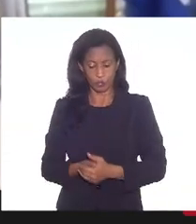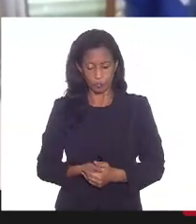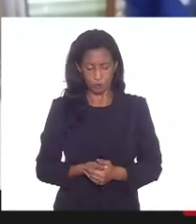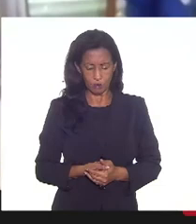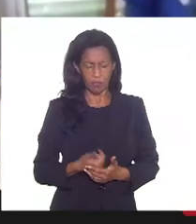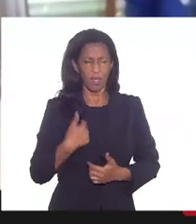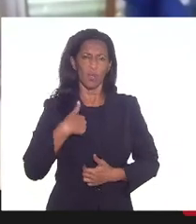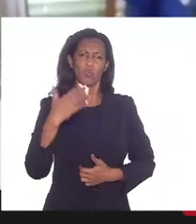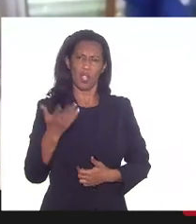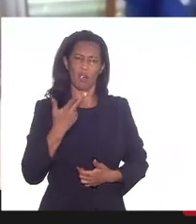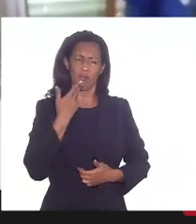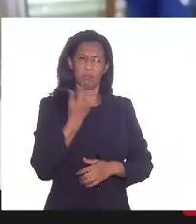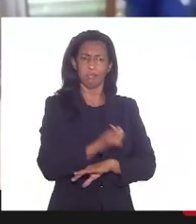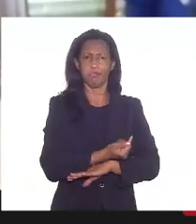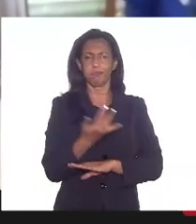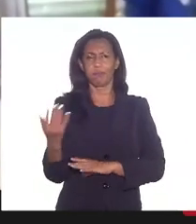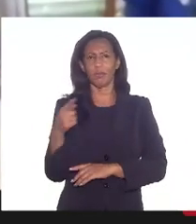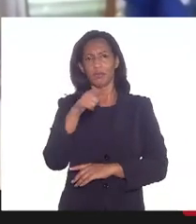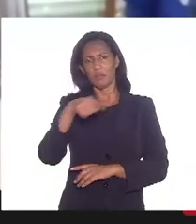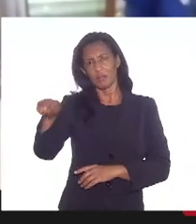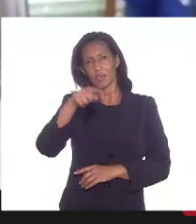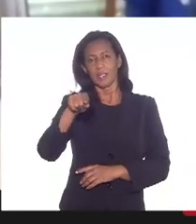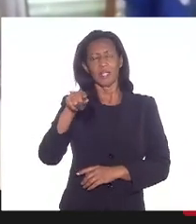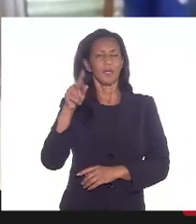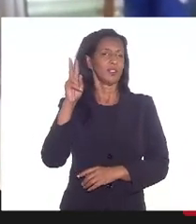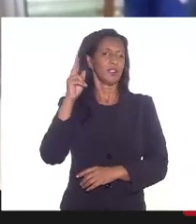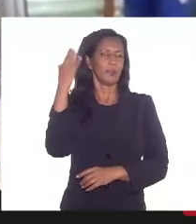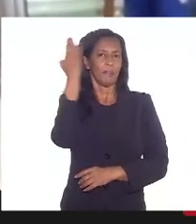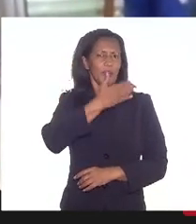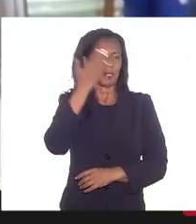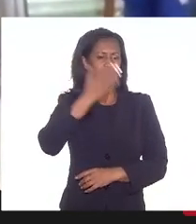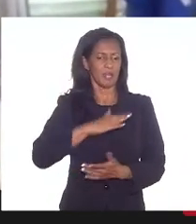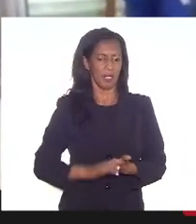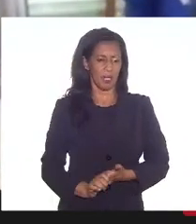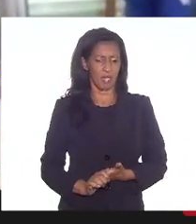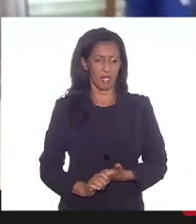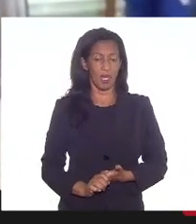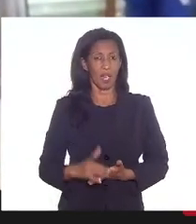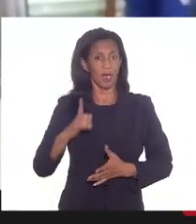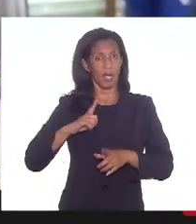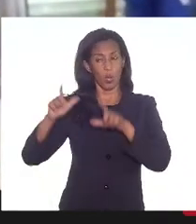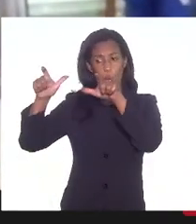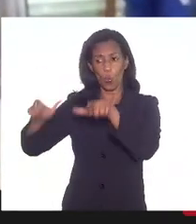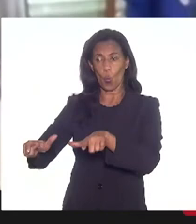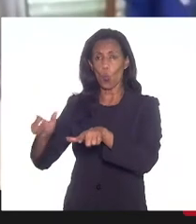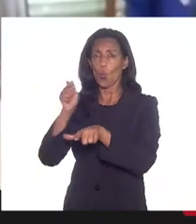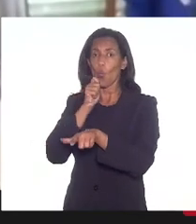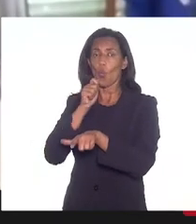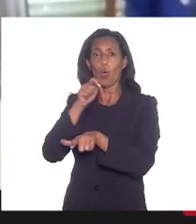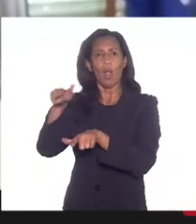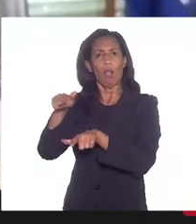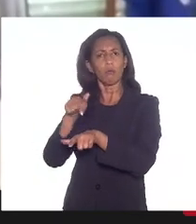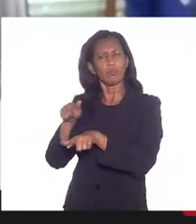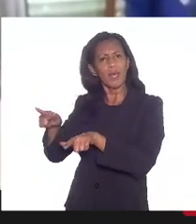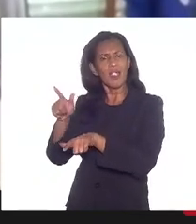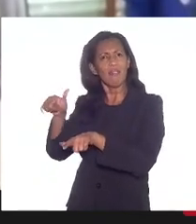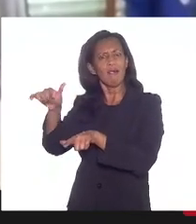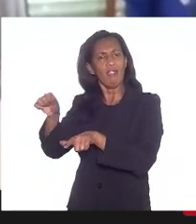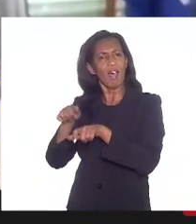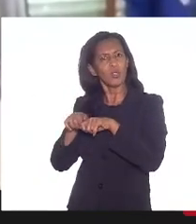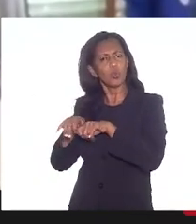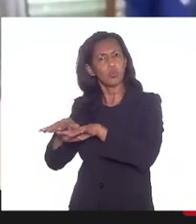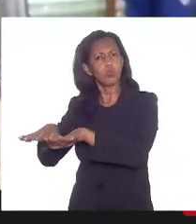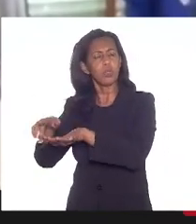Natos diversas vezes, não sei se estão presentes, que até hoje a Angra dos Reis não tem um gasoduto de distribuição. É absurdo que a gente não